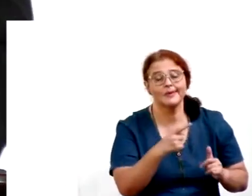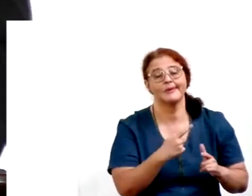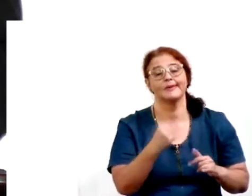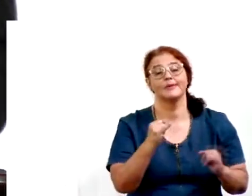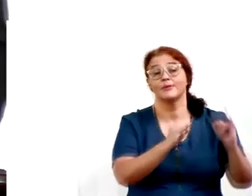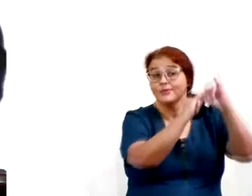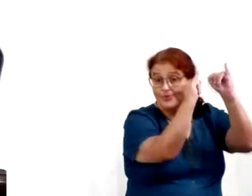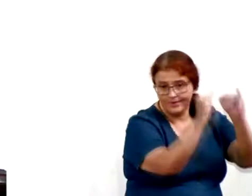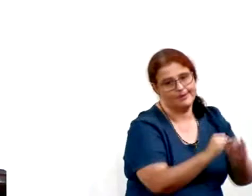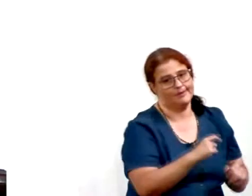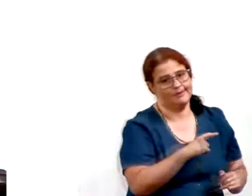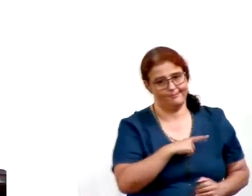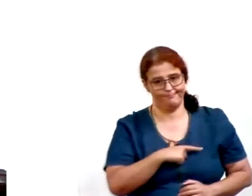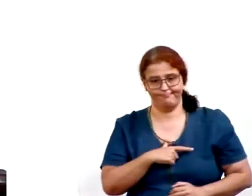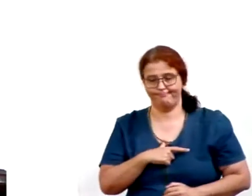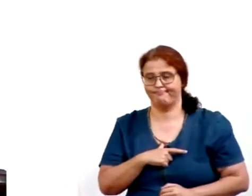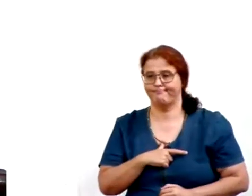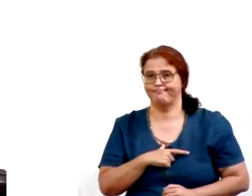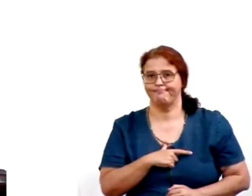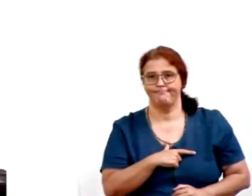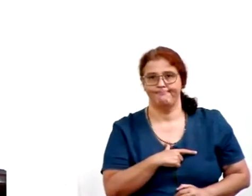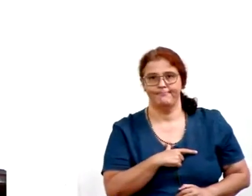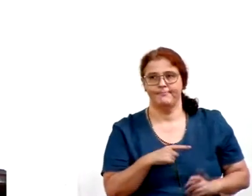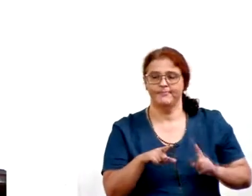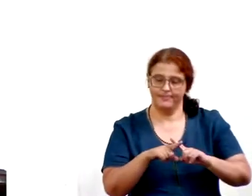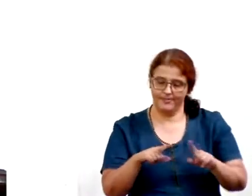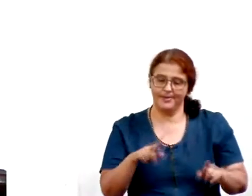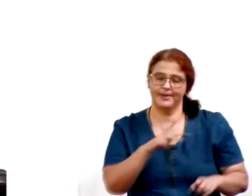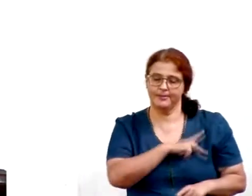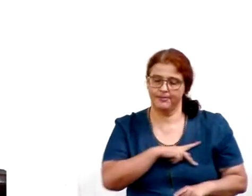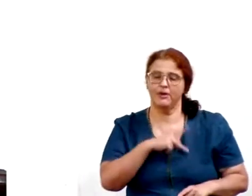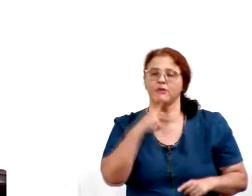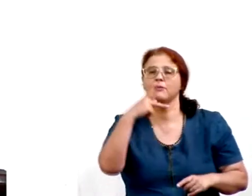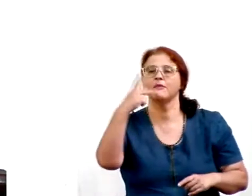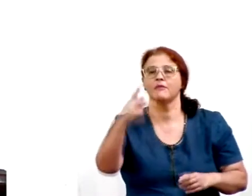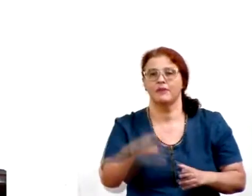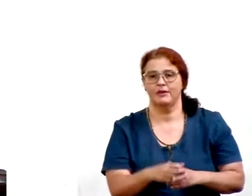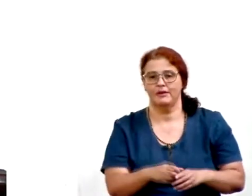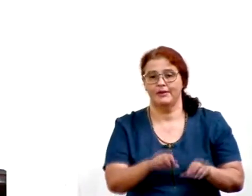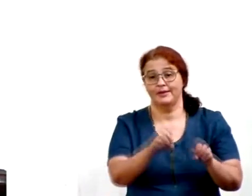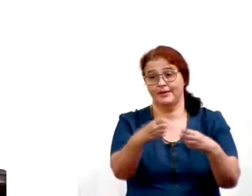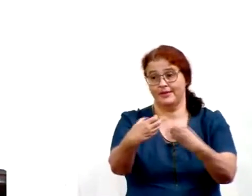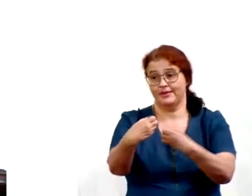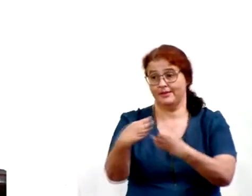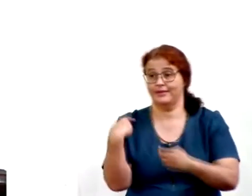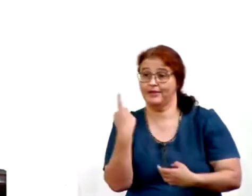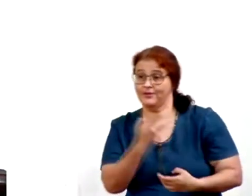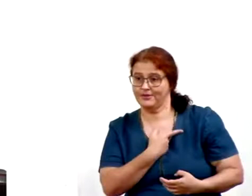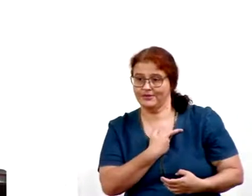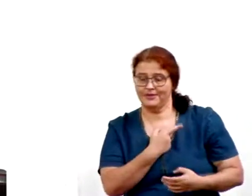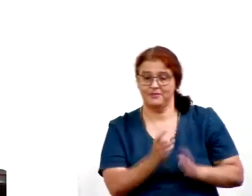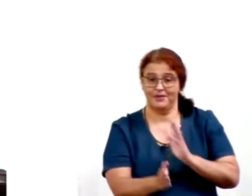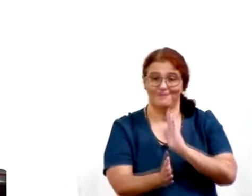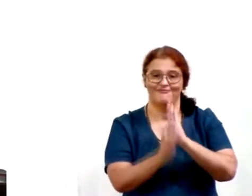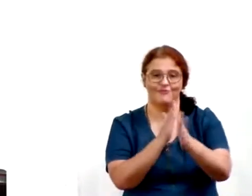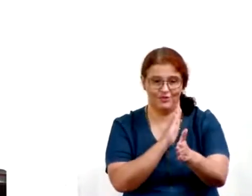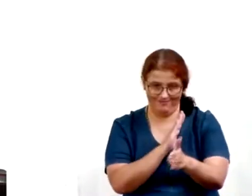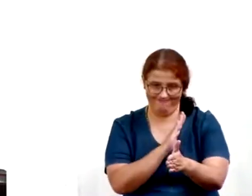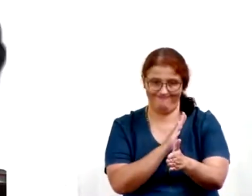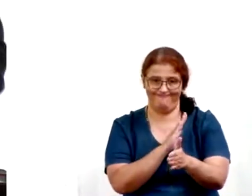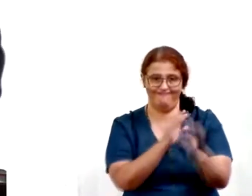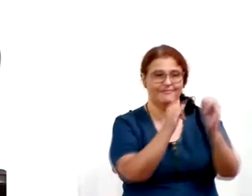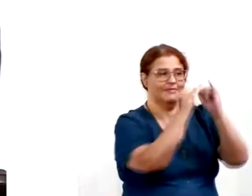da idolatria, mas também Paulo vai nos instruir como fugir deste problema